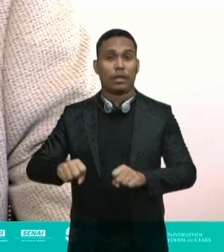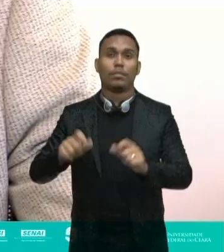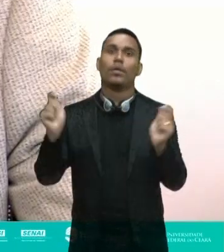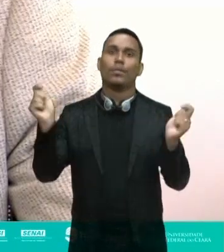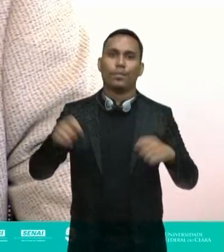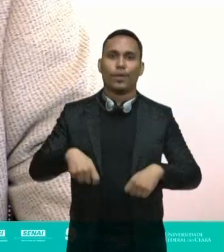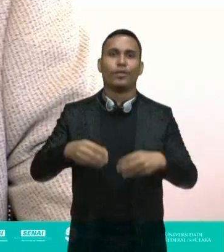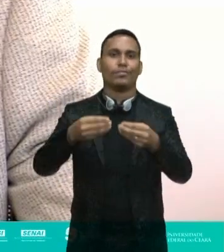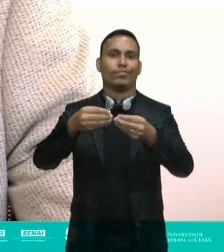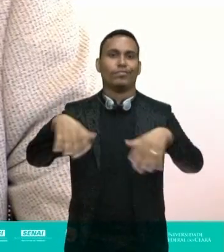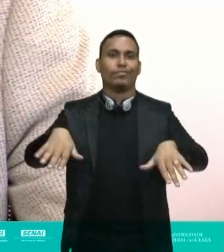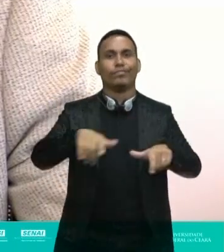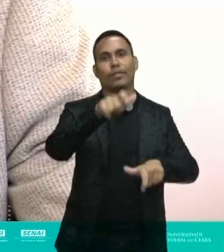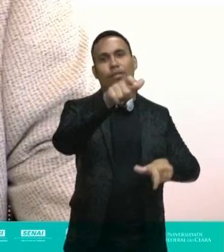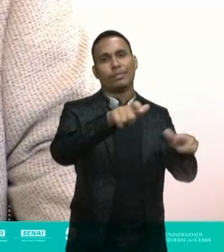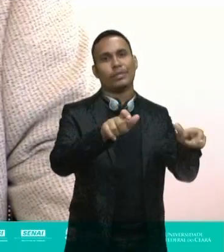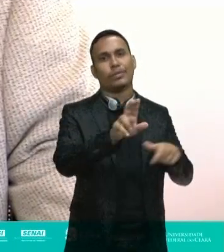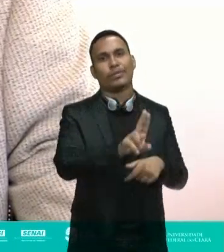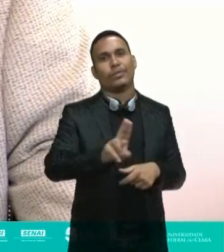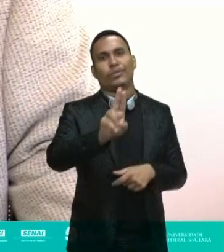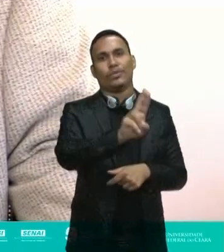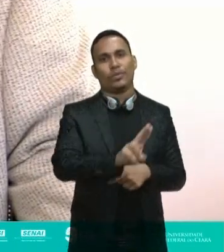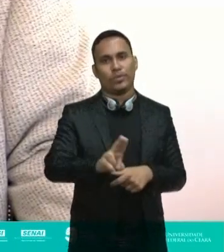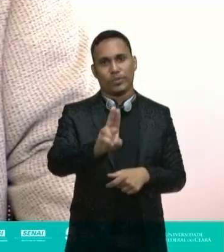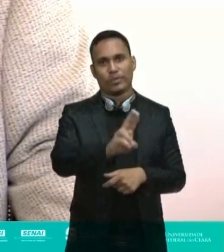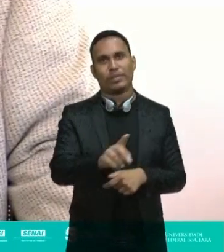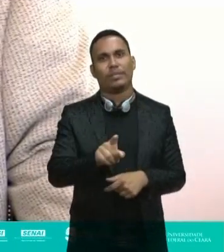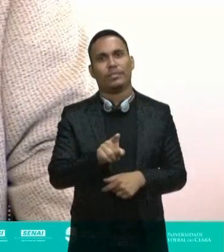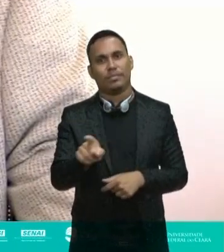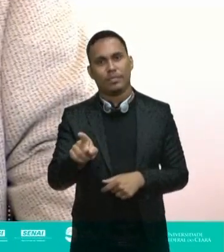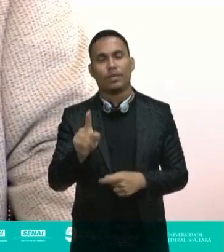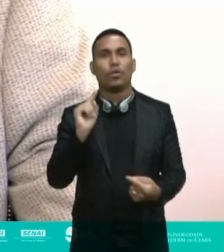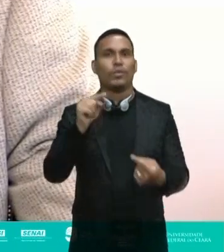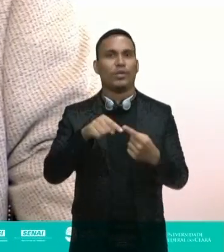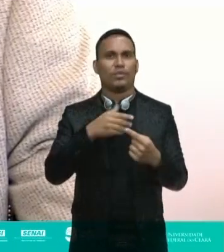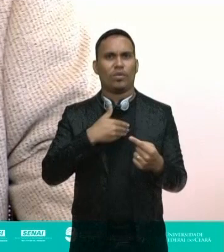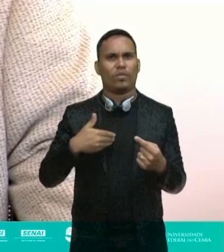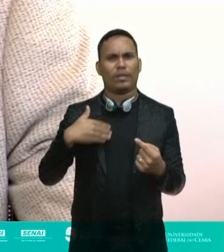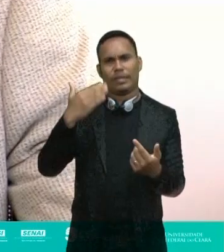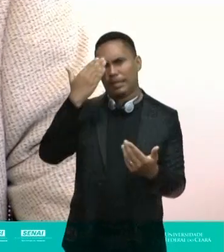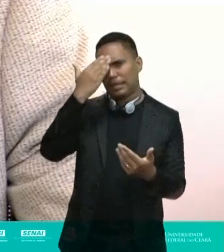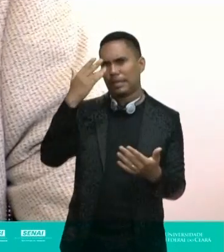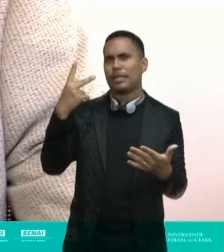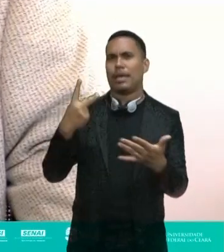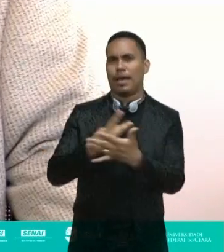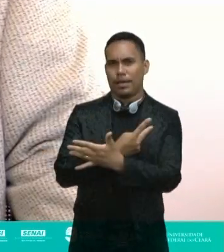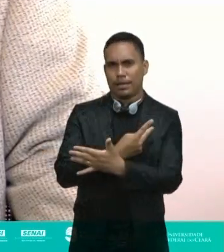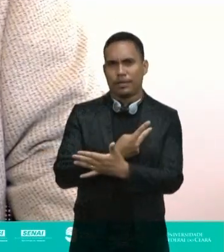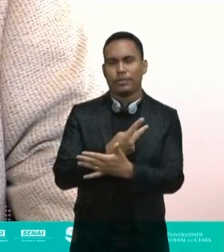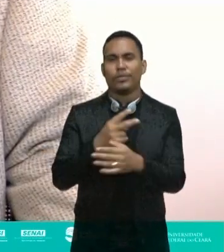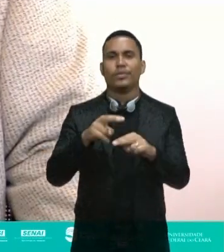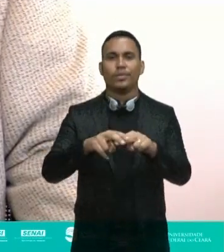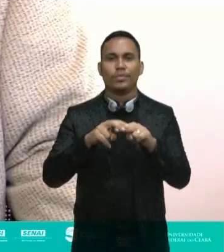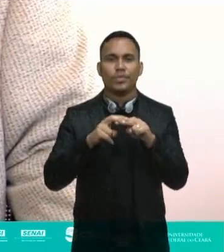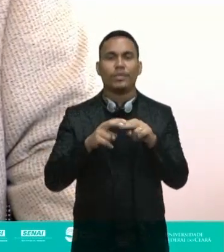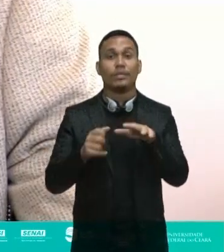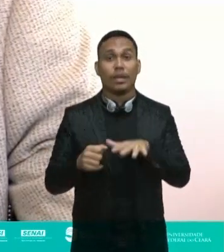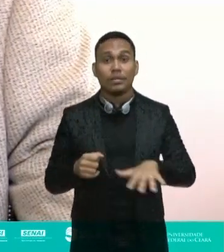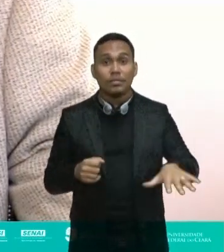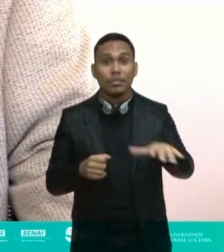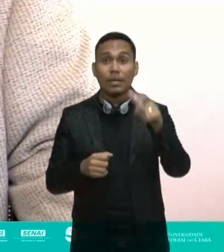a adesão dos consumidores a esta estratégia e aos objetivos do Governo. Agregando todas as partes